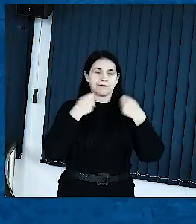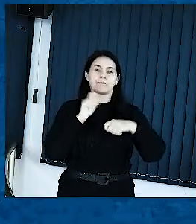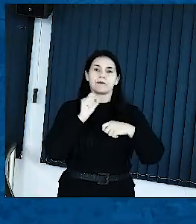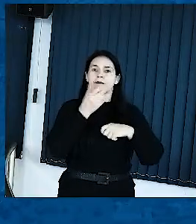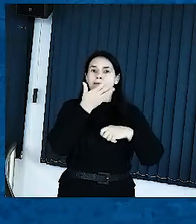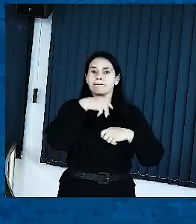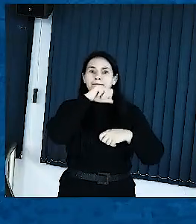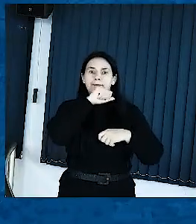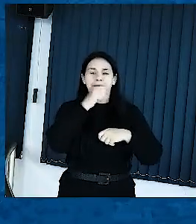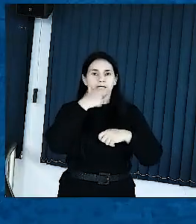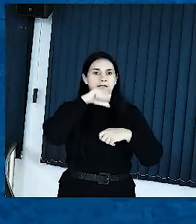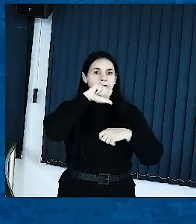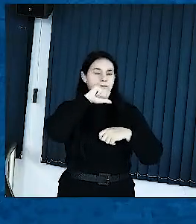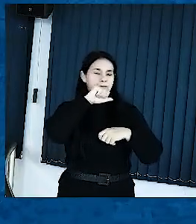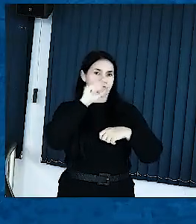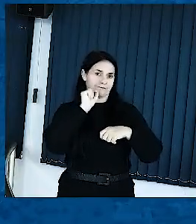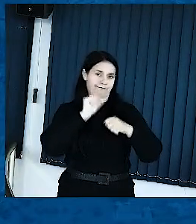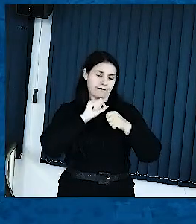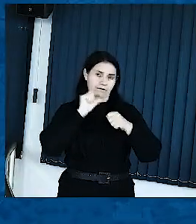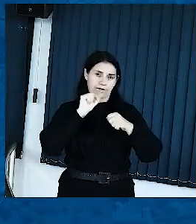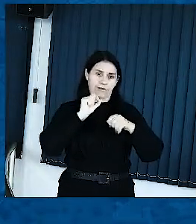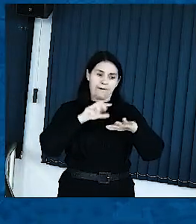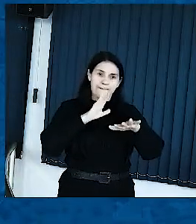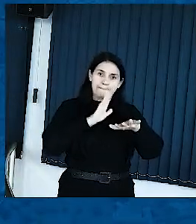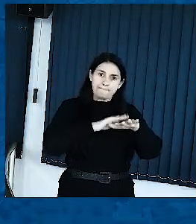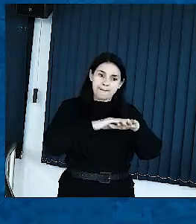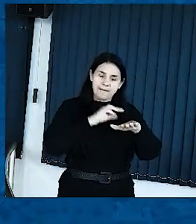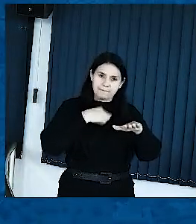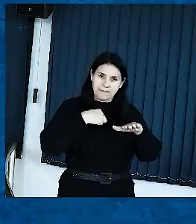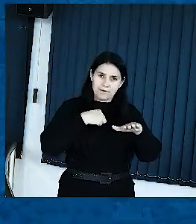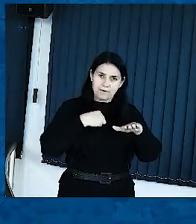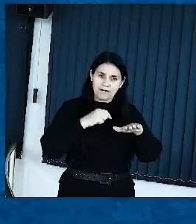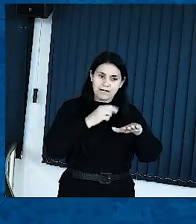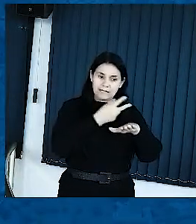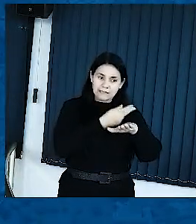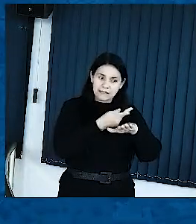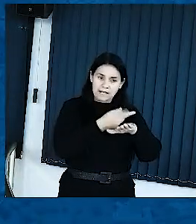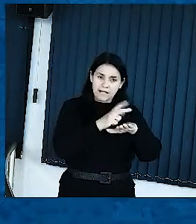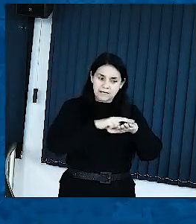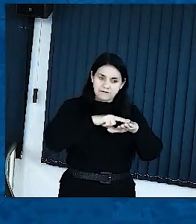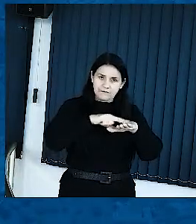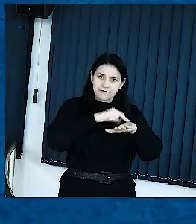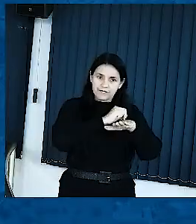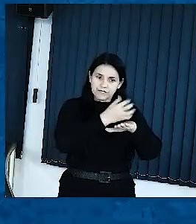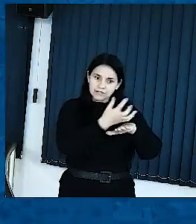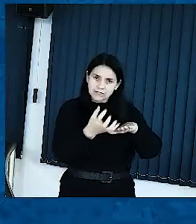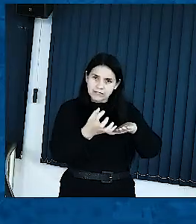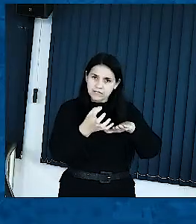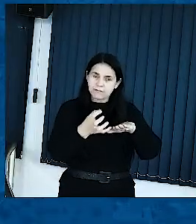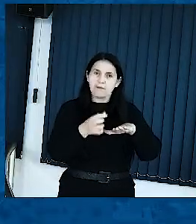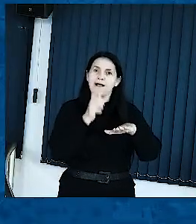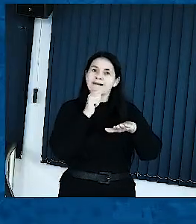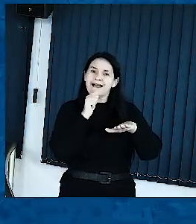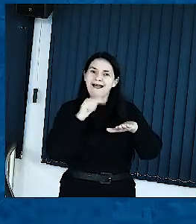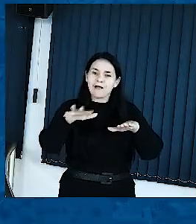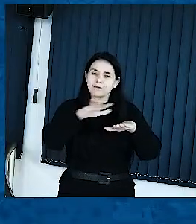mãe que coloque o meu pé no chão, na grama, na água, no quente, no